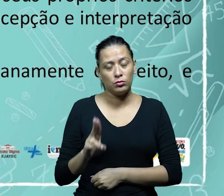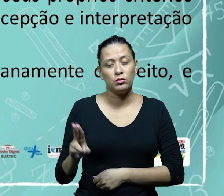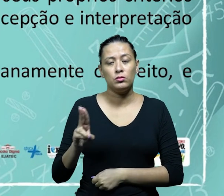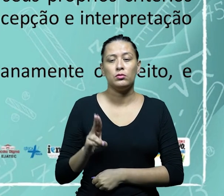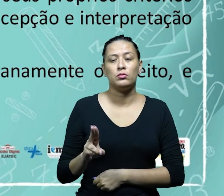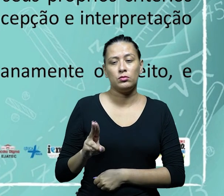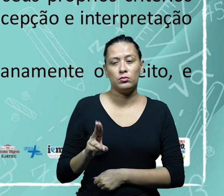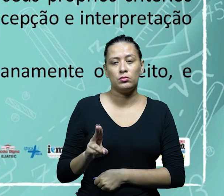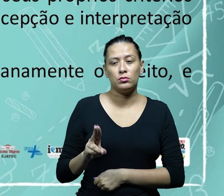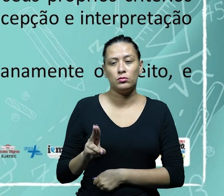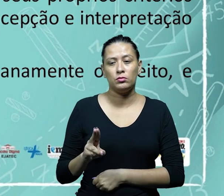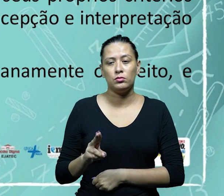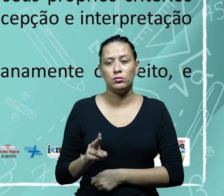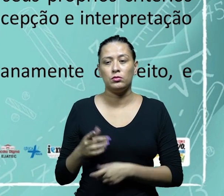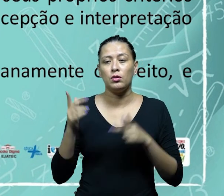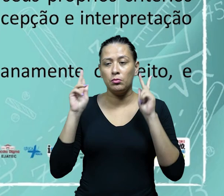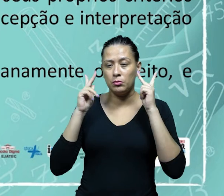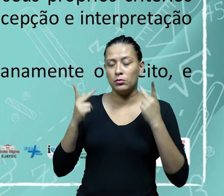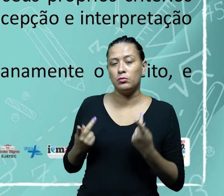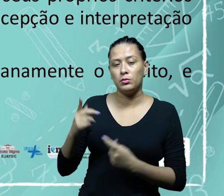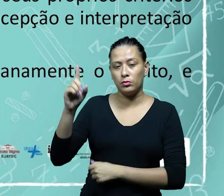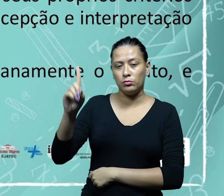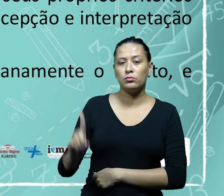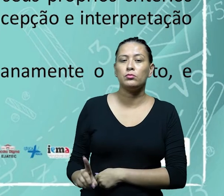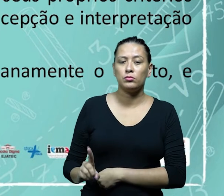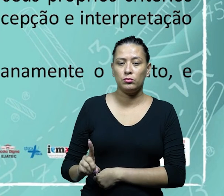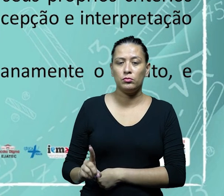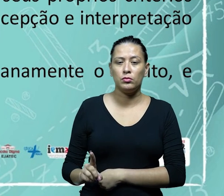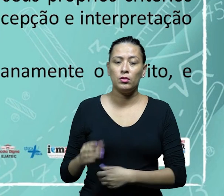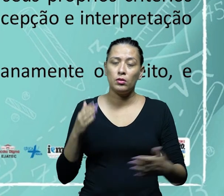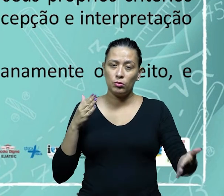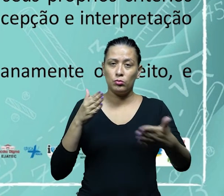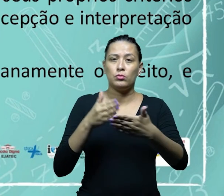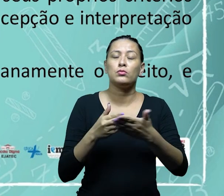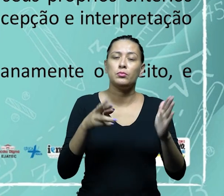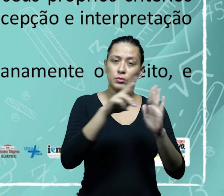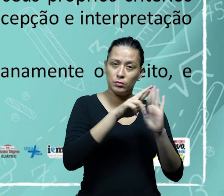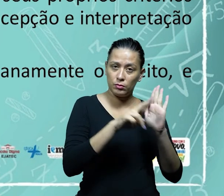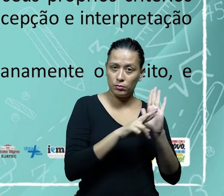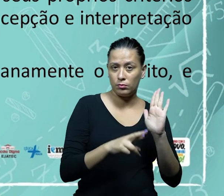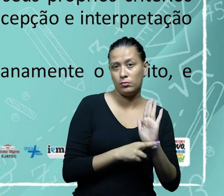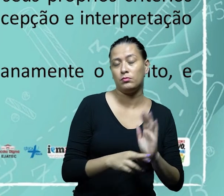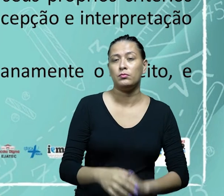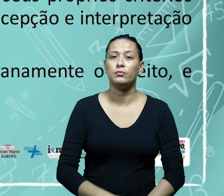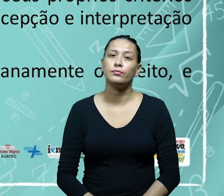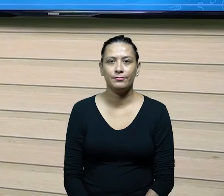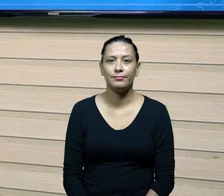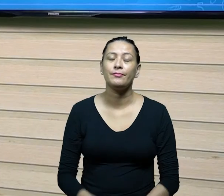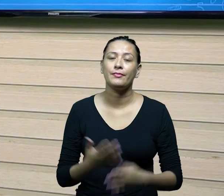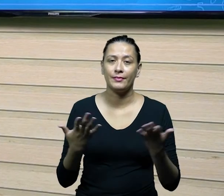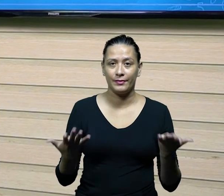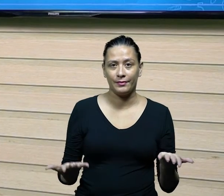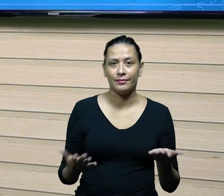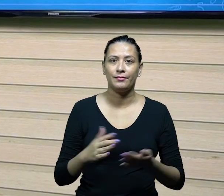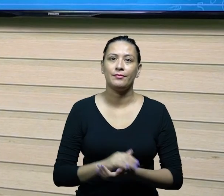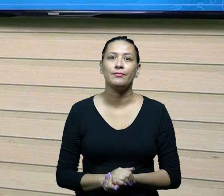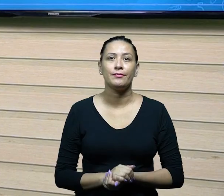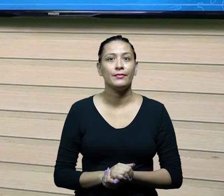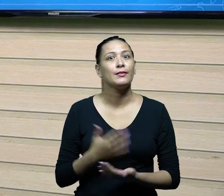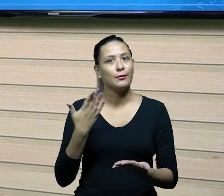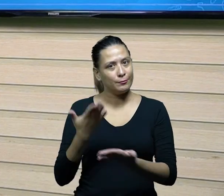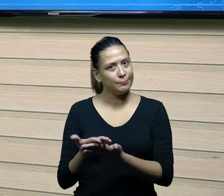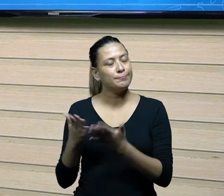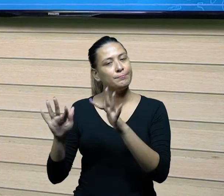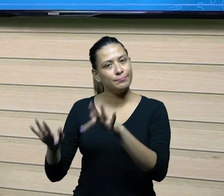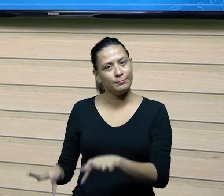deve sempre de Fato né aplicar humanamente o direito e decidir dentro dos limites da Norma bom pessoal